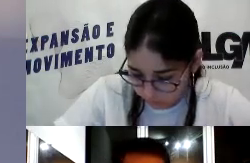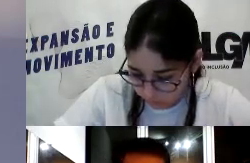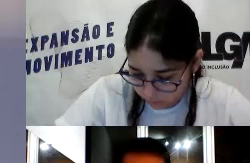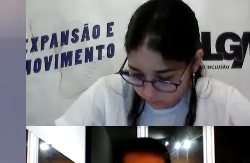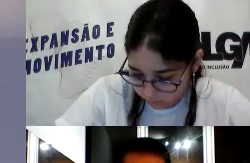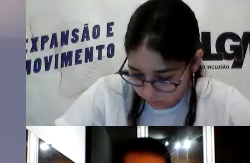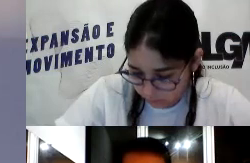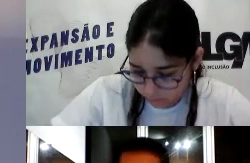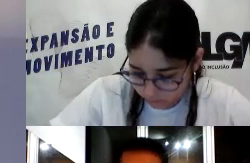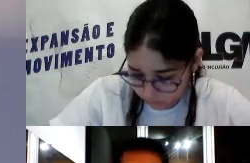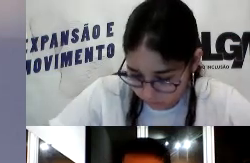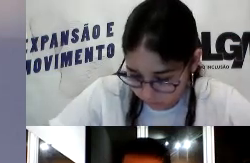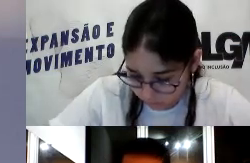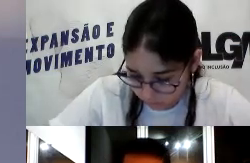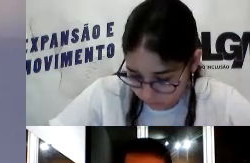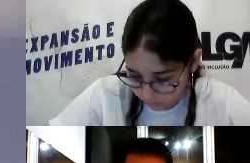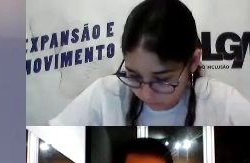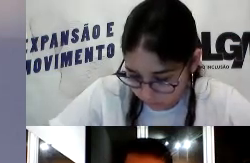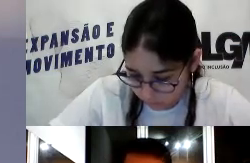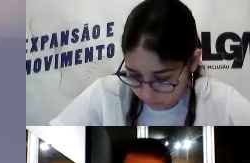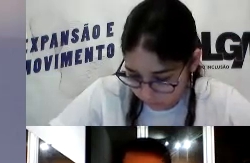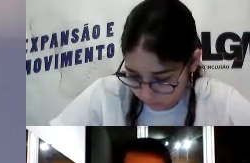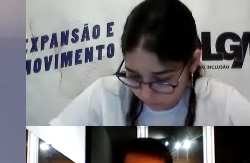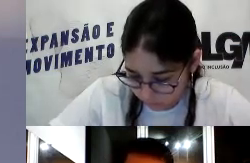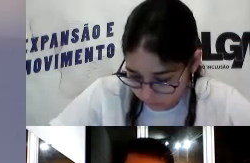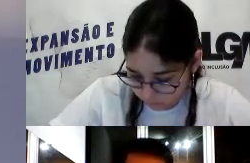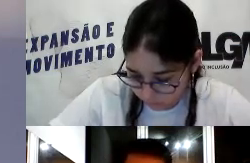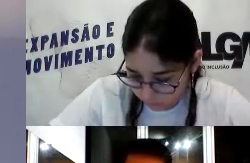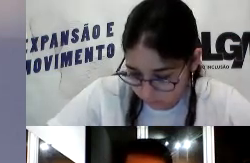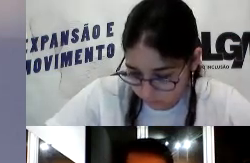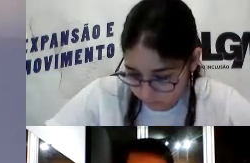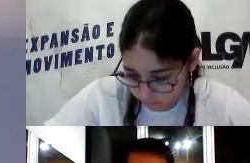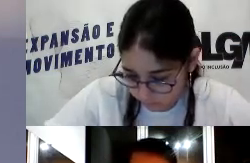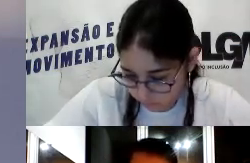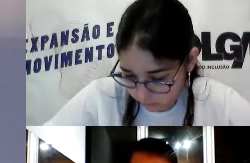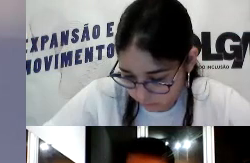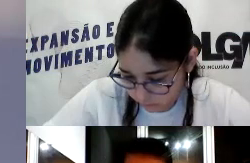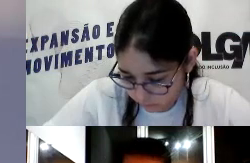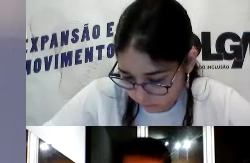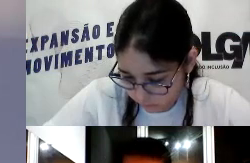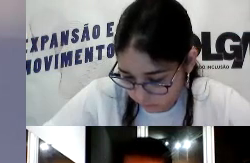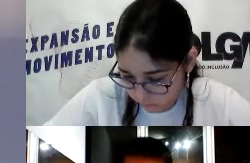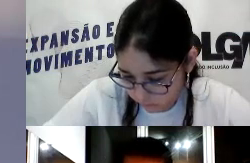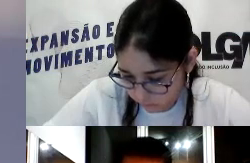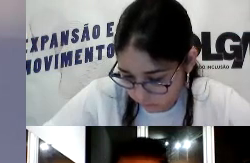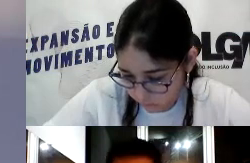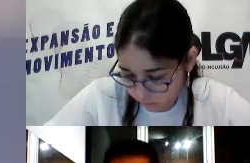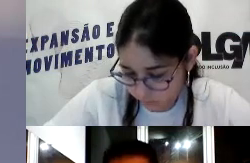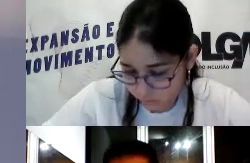um indivíduo de sucesso dentro das escolhas que o Felipe vai ter durante a